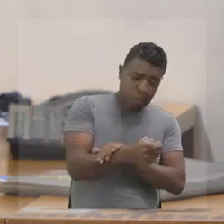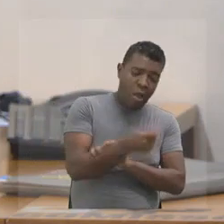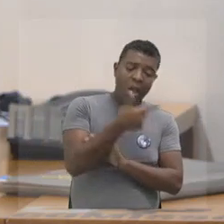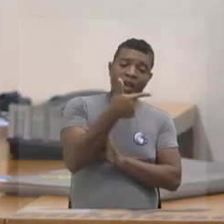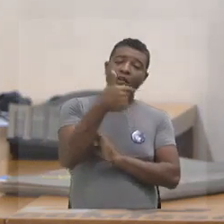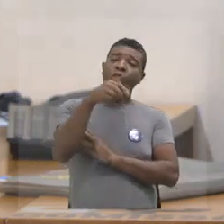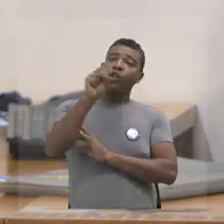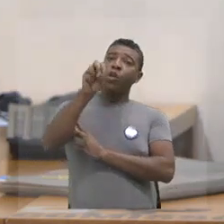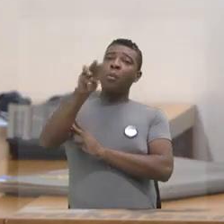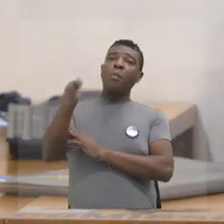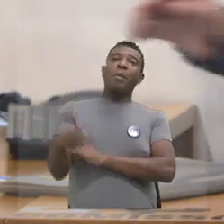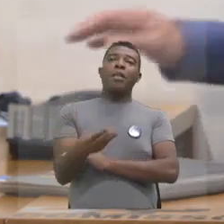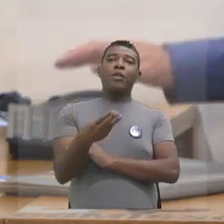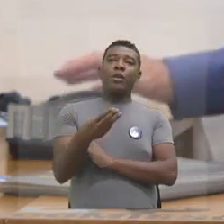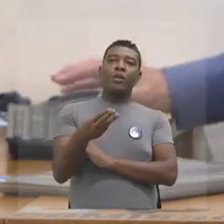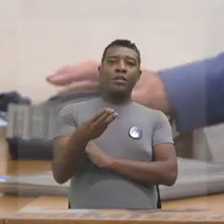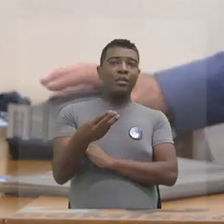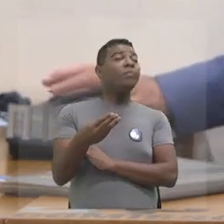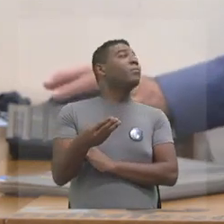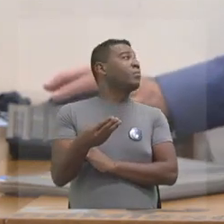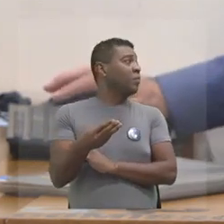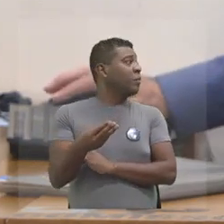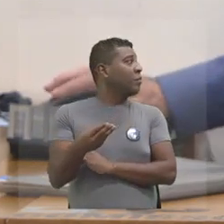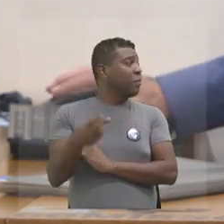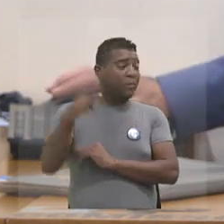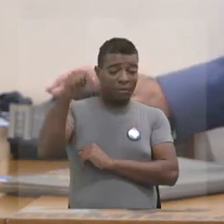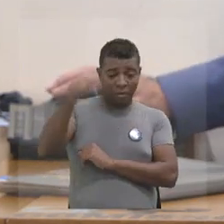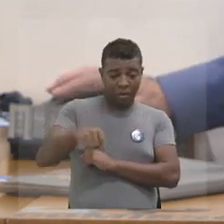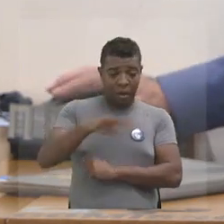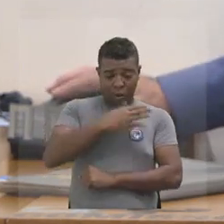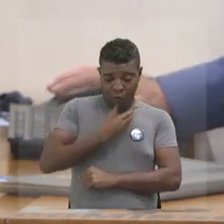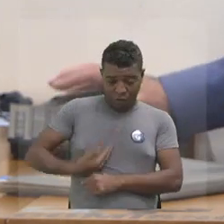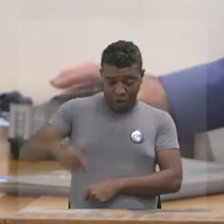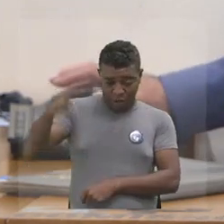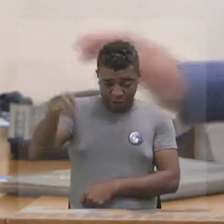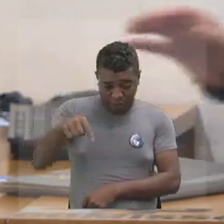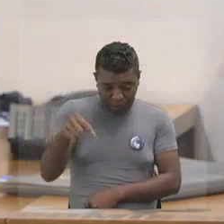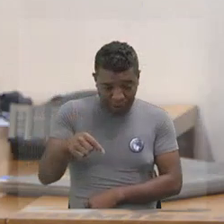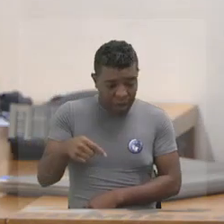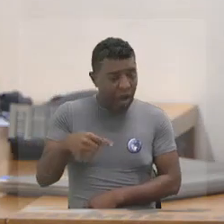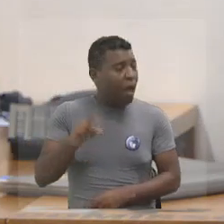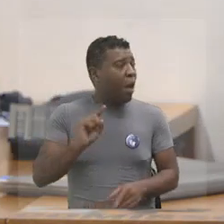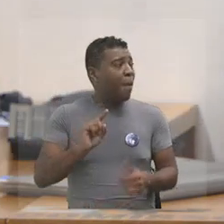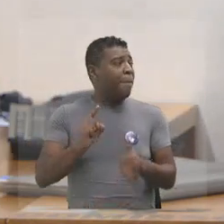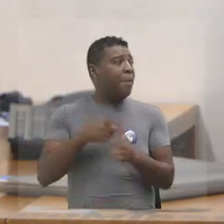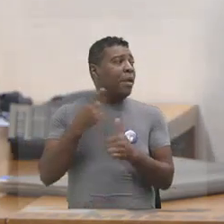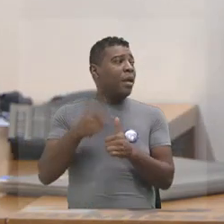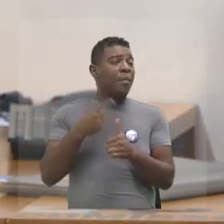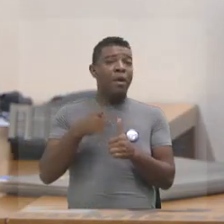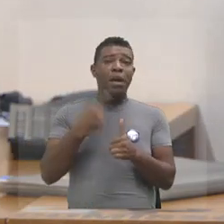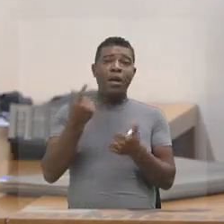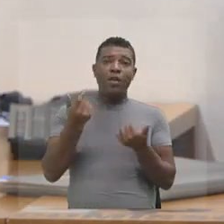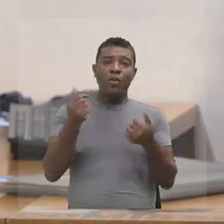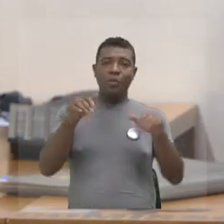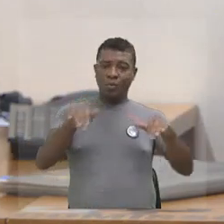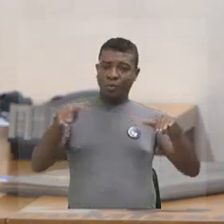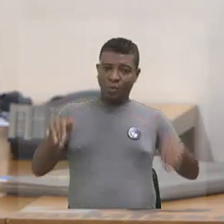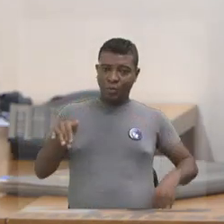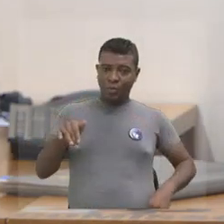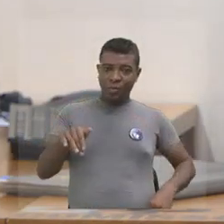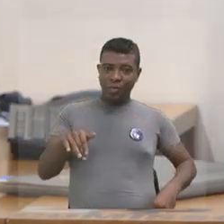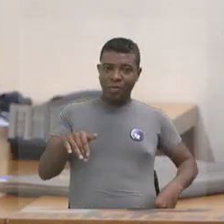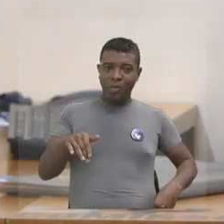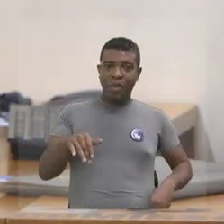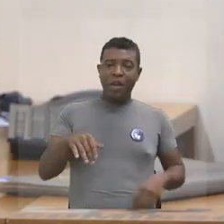e já matou ao governo no seu primeiro mandato né e considerando agora esse início